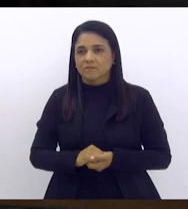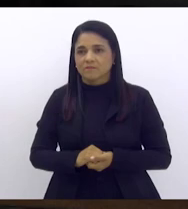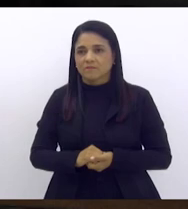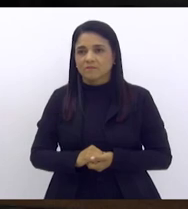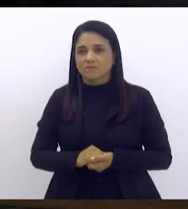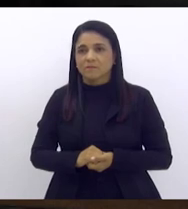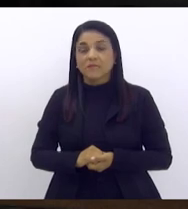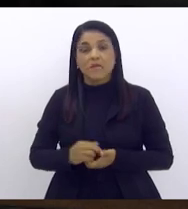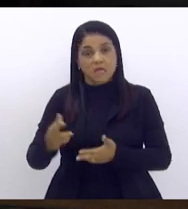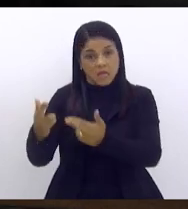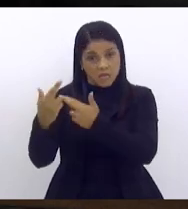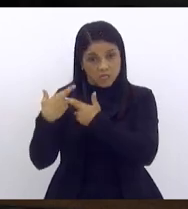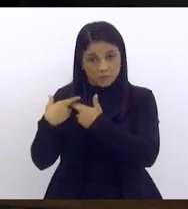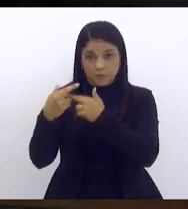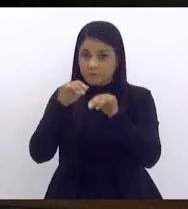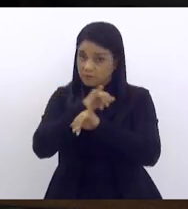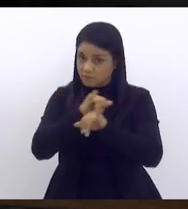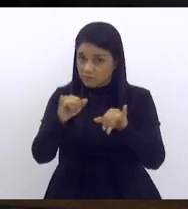com muita responsabilidade.